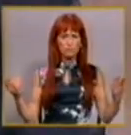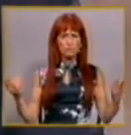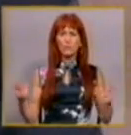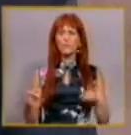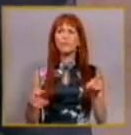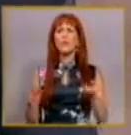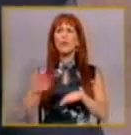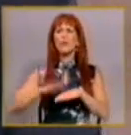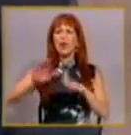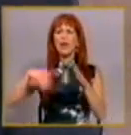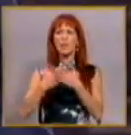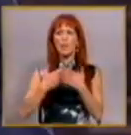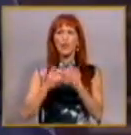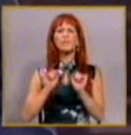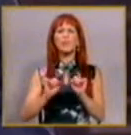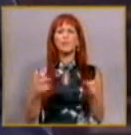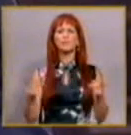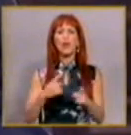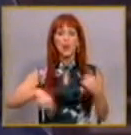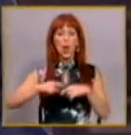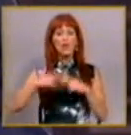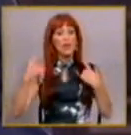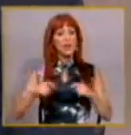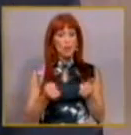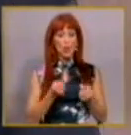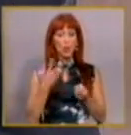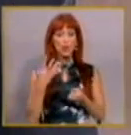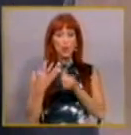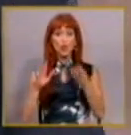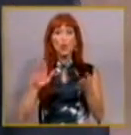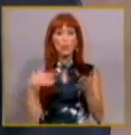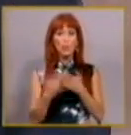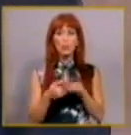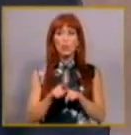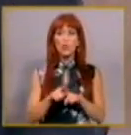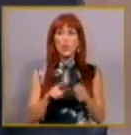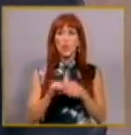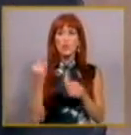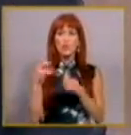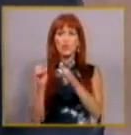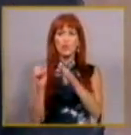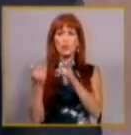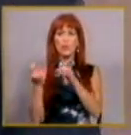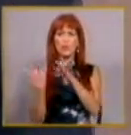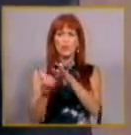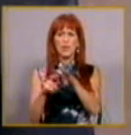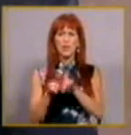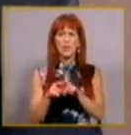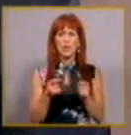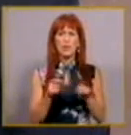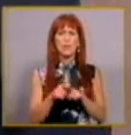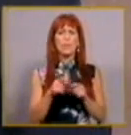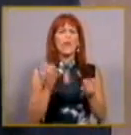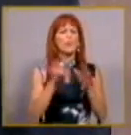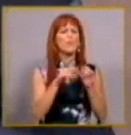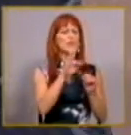às respostas, às propostas concretas. Nós temos um conjunto de propostas. A questão do IVA de caixa, a questão dos fundos, do Fundo Jéssica